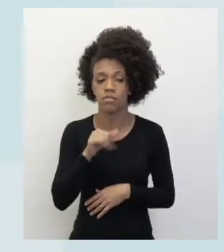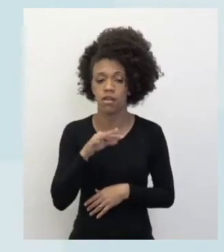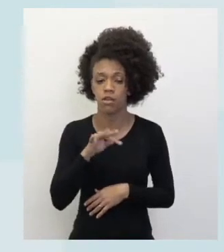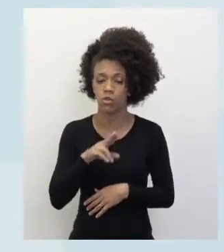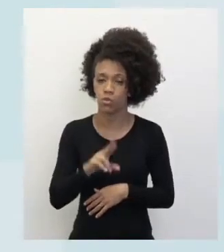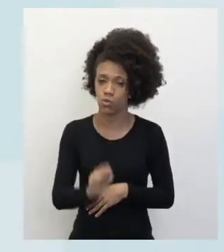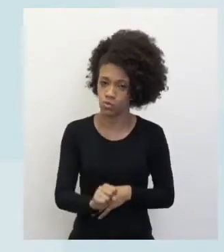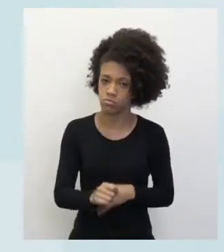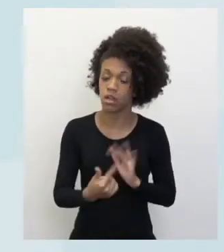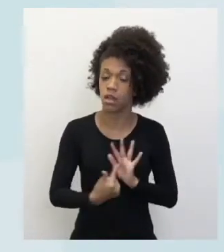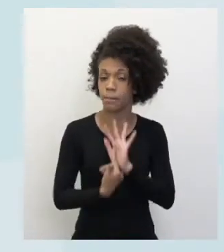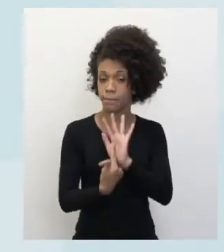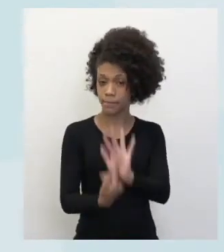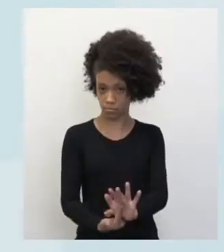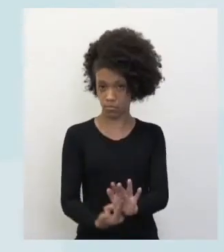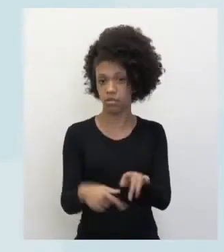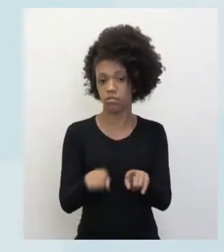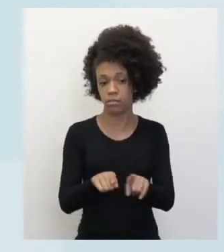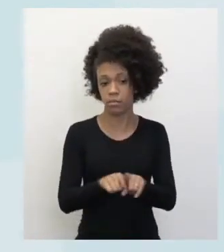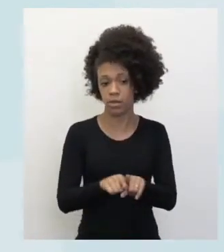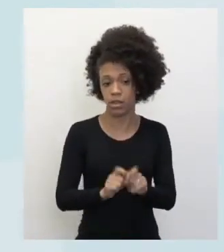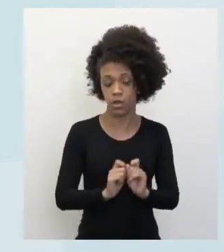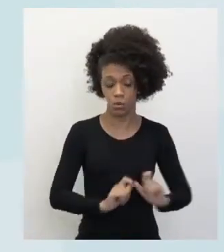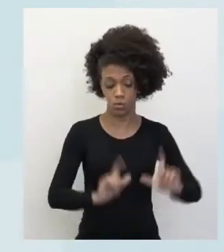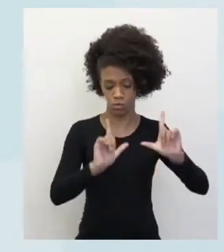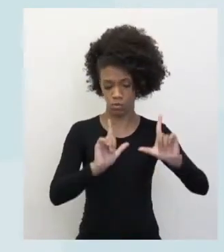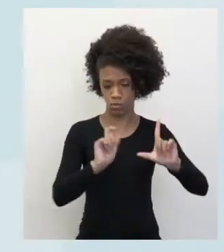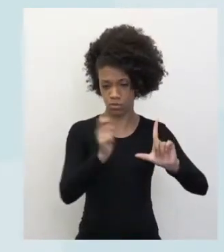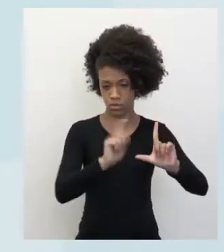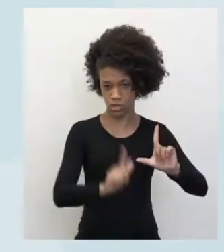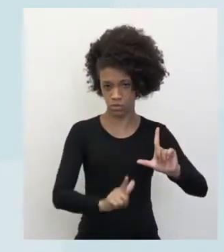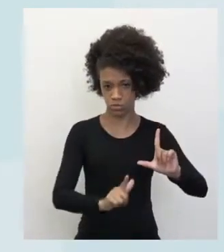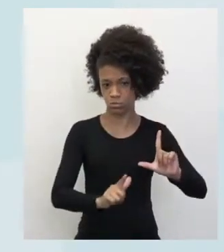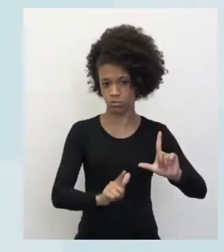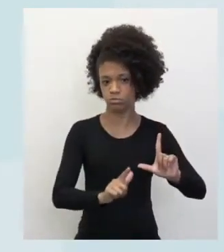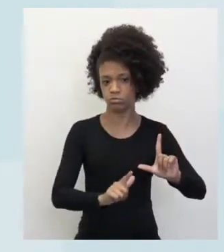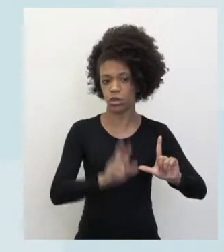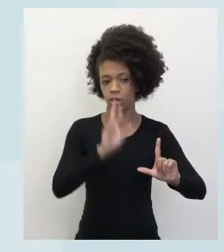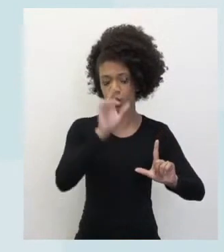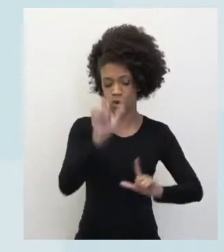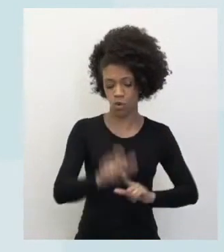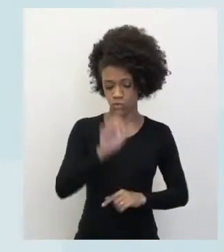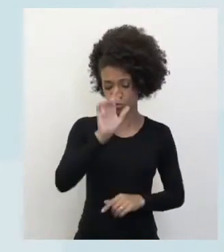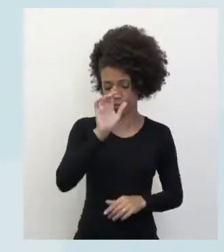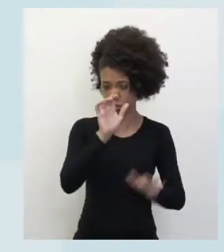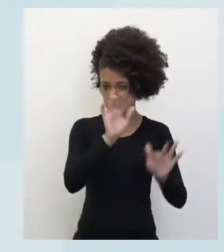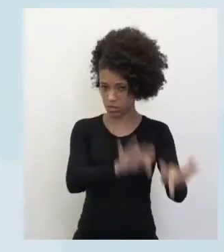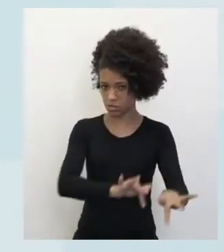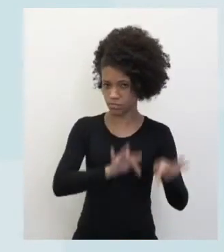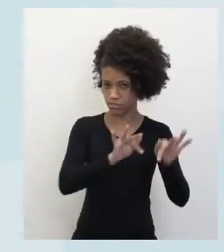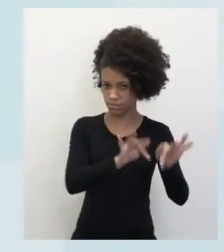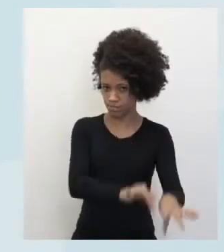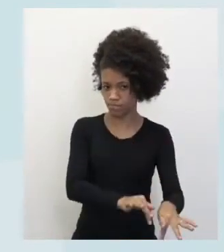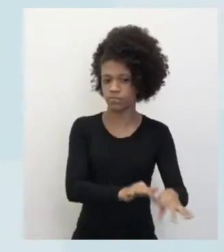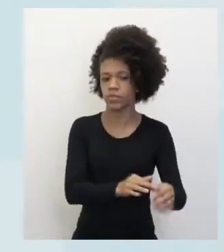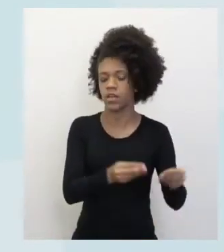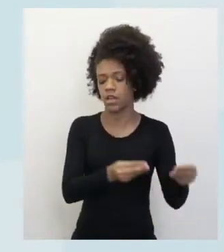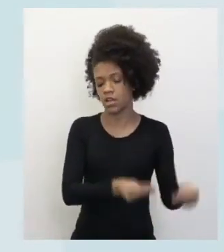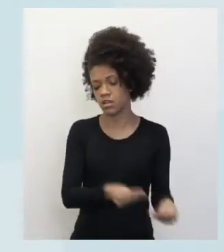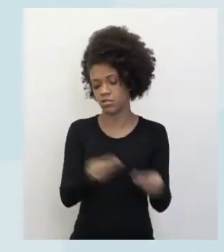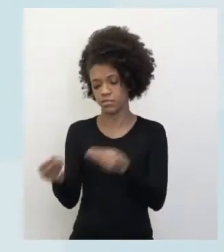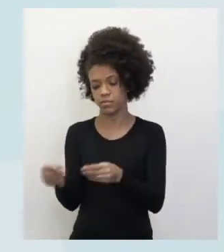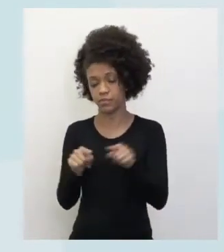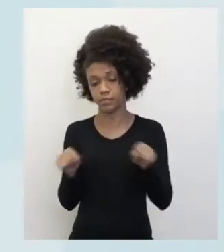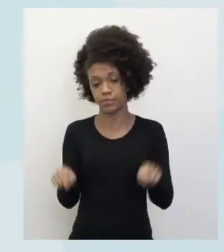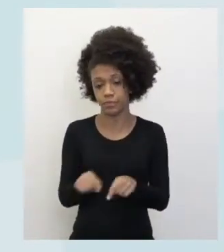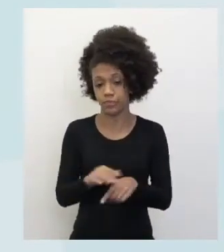mundo feudal. Então, em azul, vocês estão vendo aí, o senhor feudal doa terras, tá? Então, nesse caso, o feudo